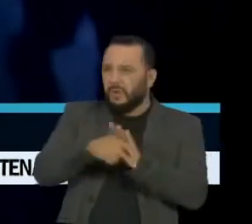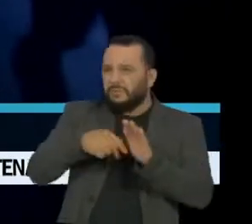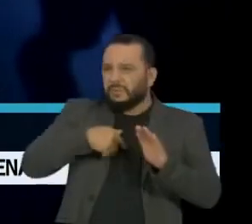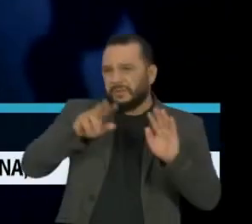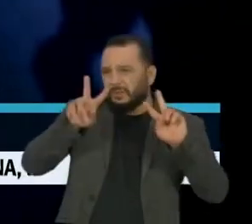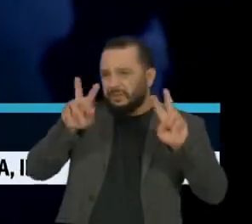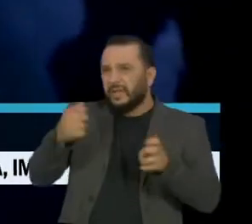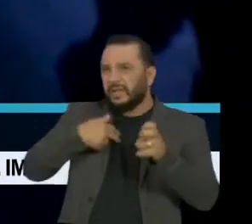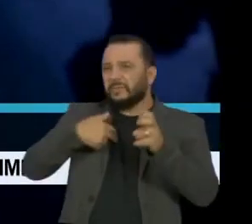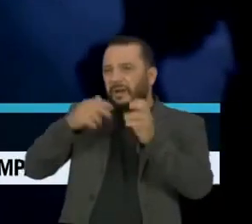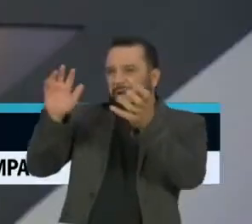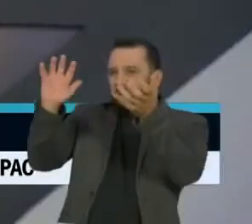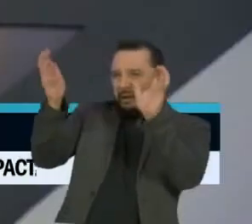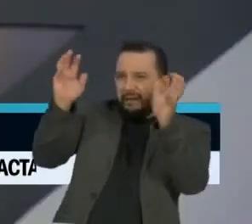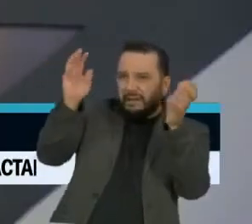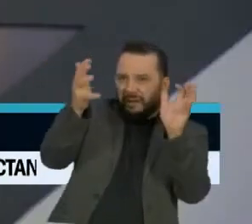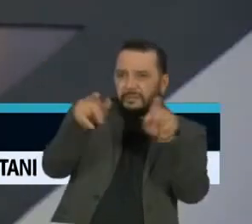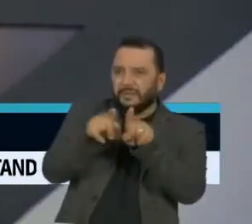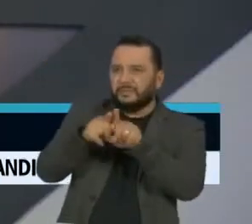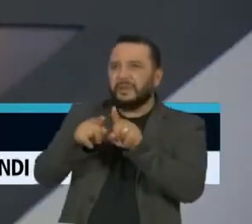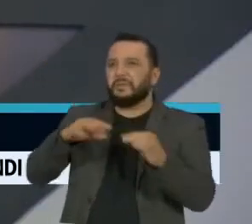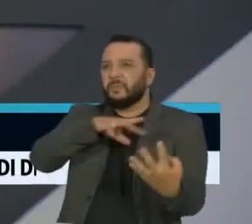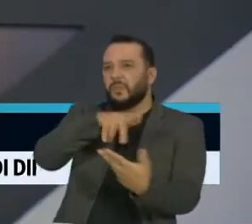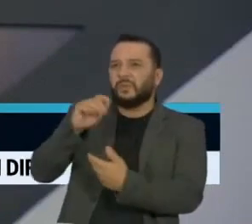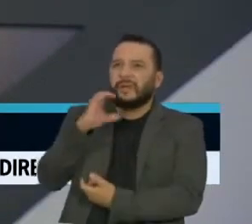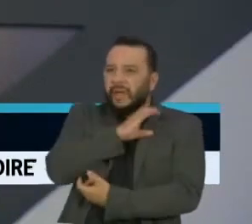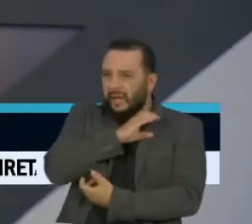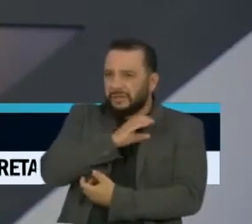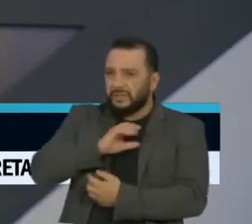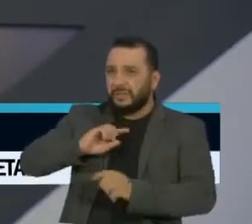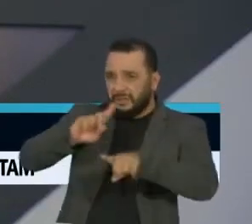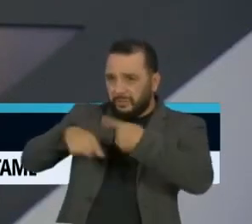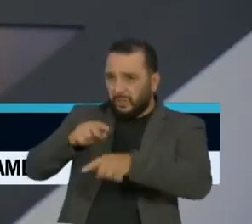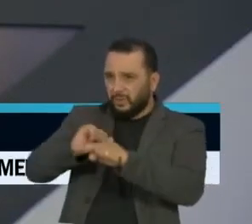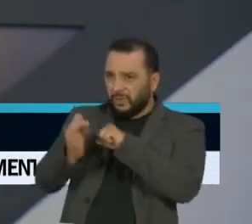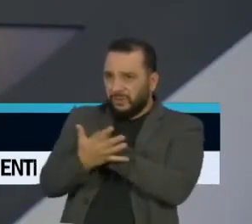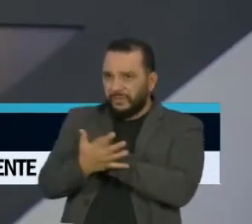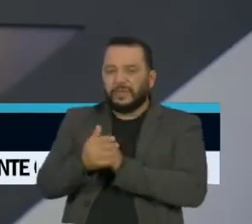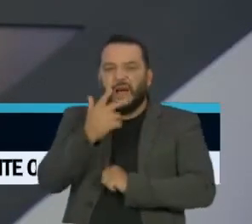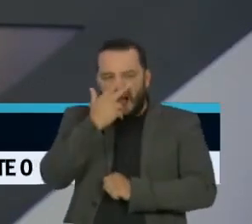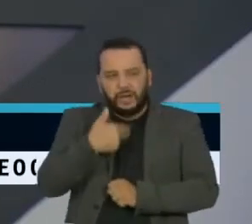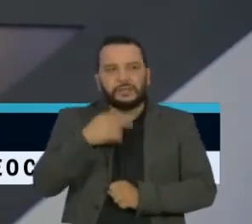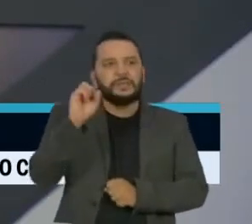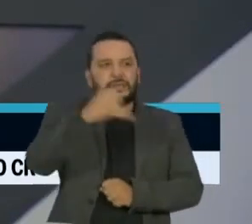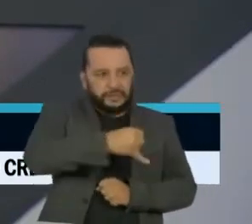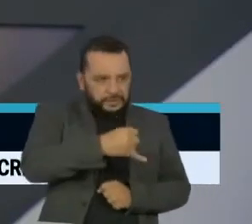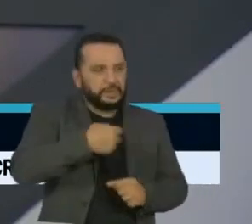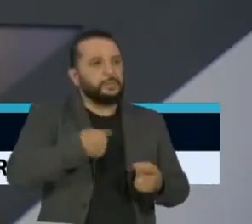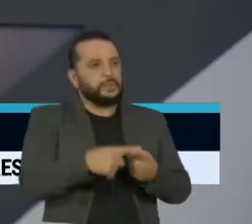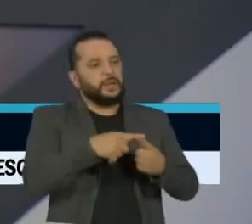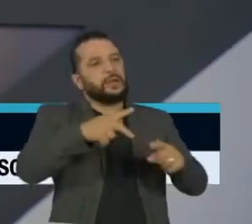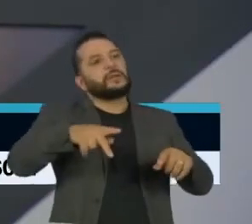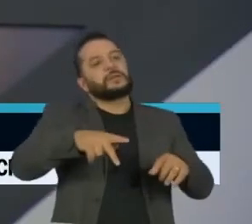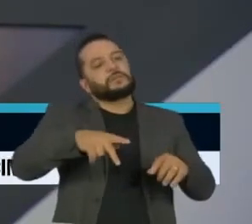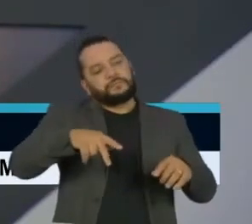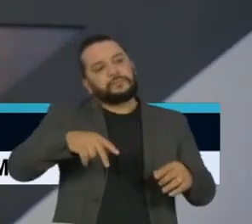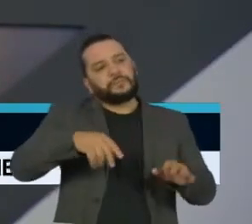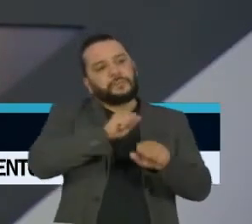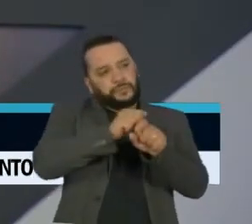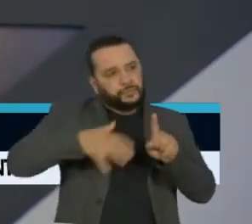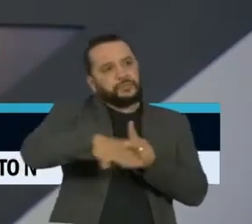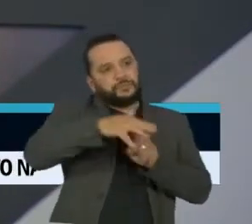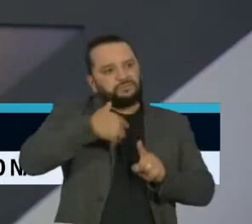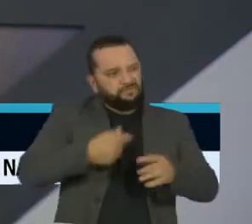pandemia? Acho que sim, vão até por pressão da sociedade. Não é? O que antigamente, há 20, 30